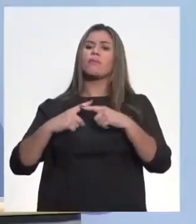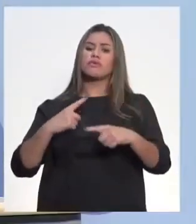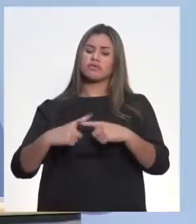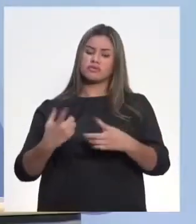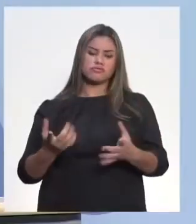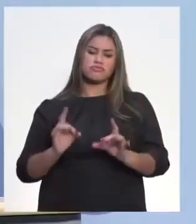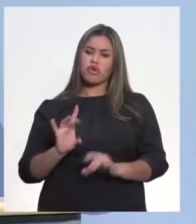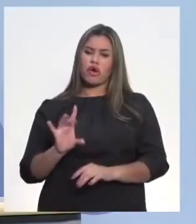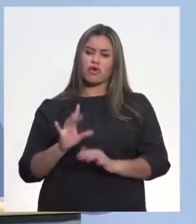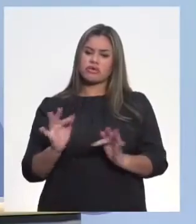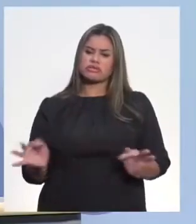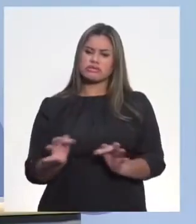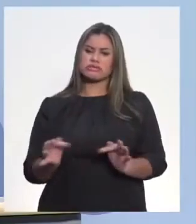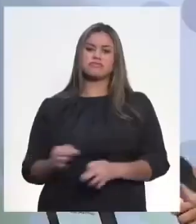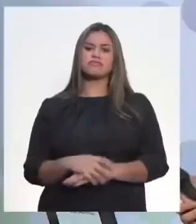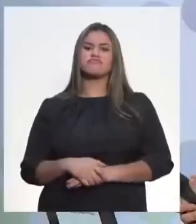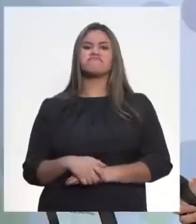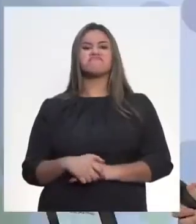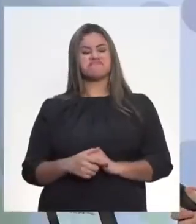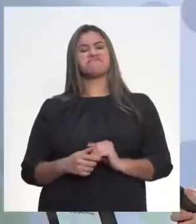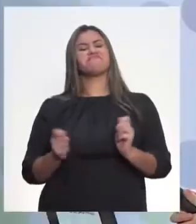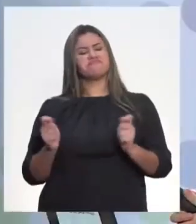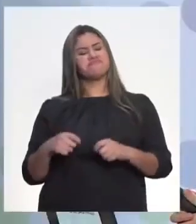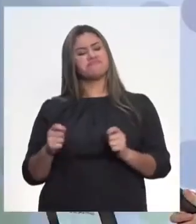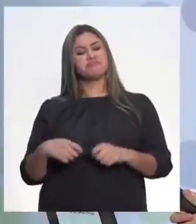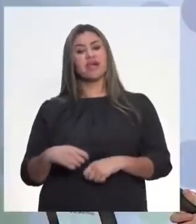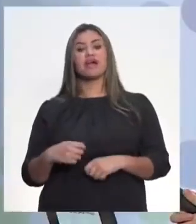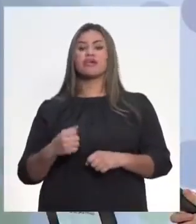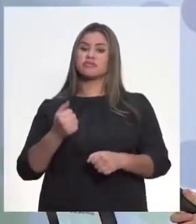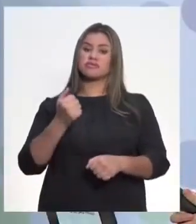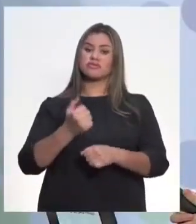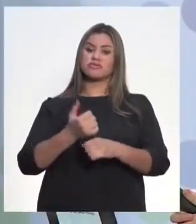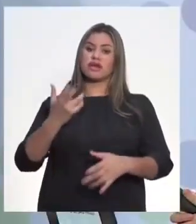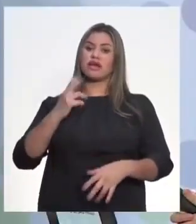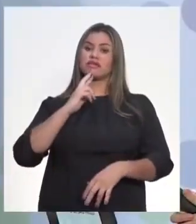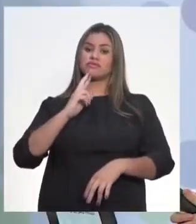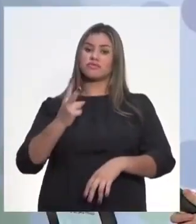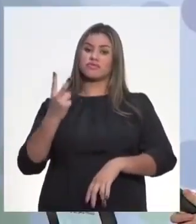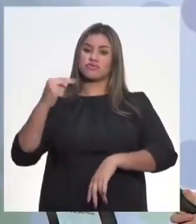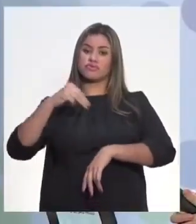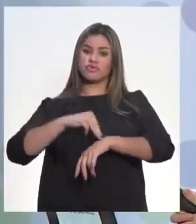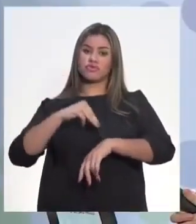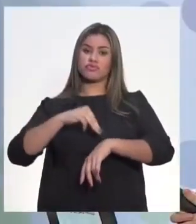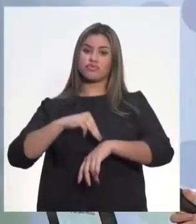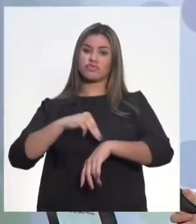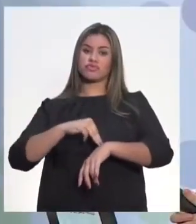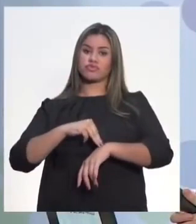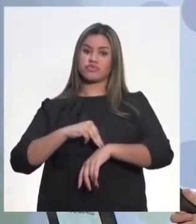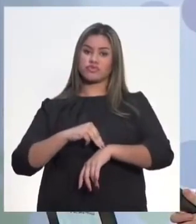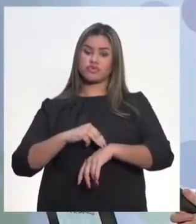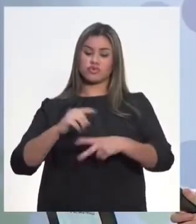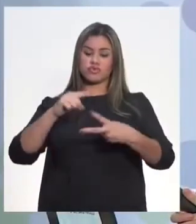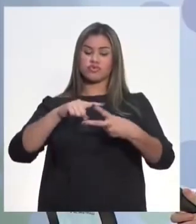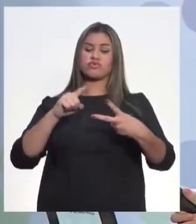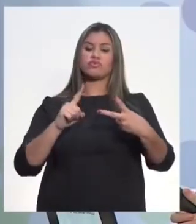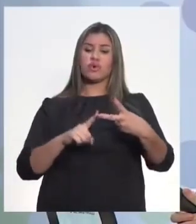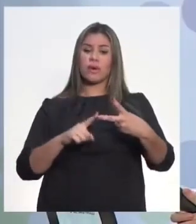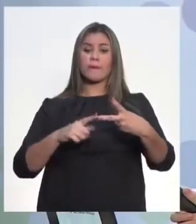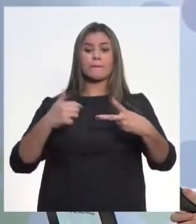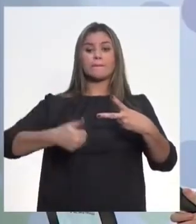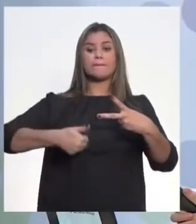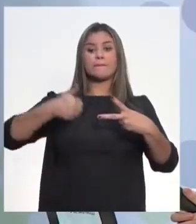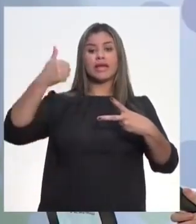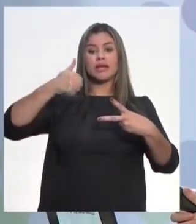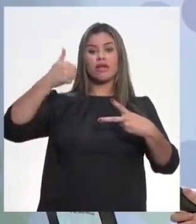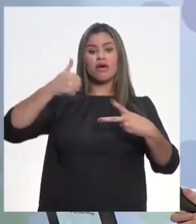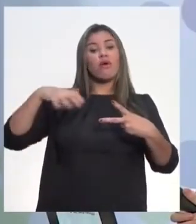mesmo, acho que é possível. É, né? Gente, coloca aí no chat então pra gente. 2 minutos. Nessas condições, qual para